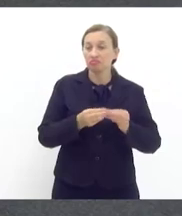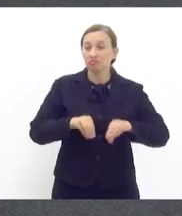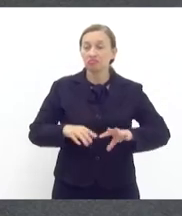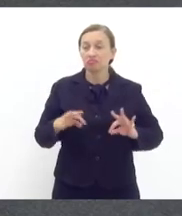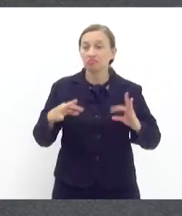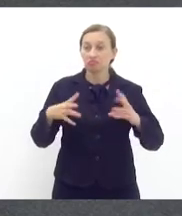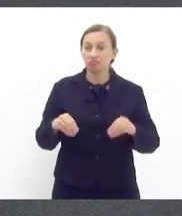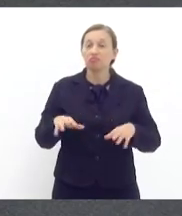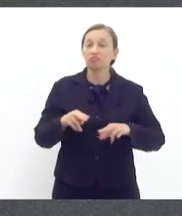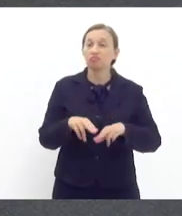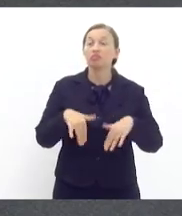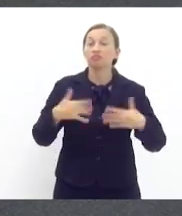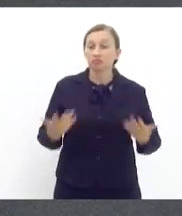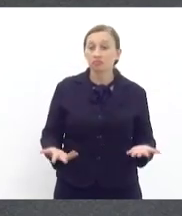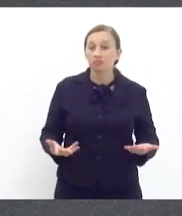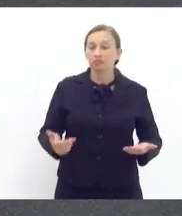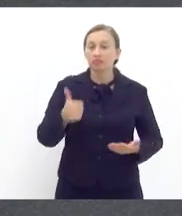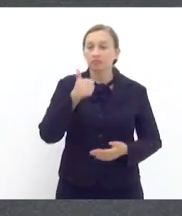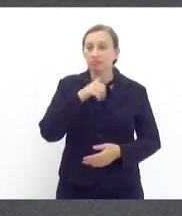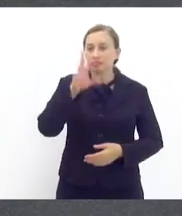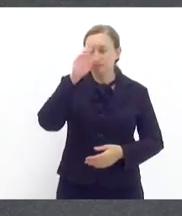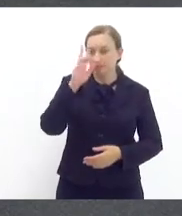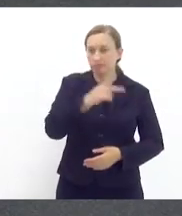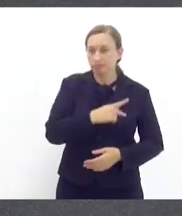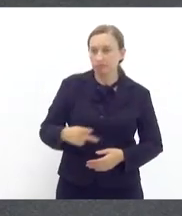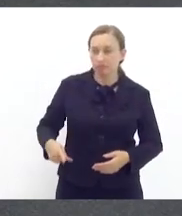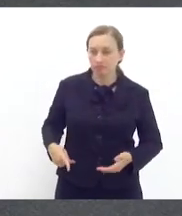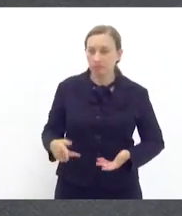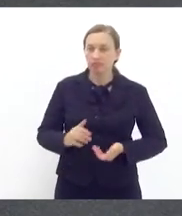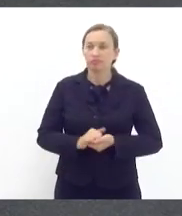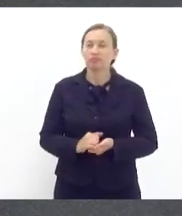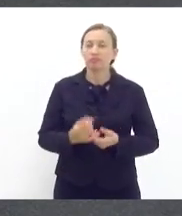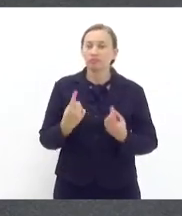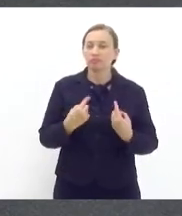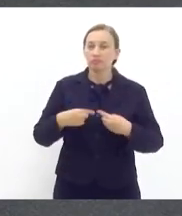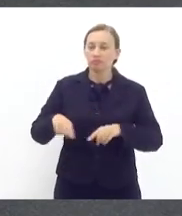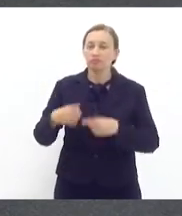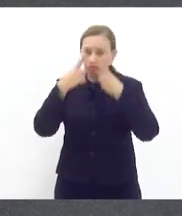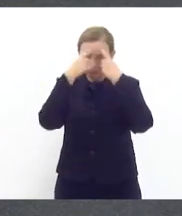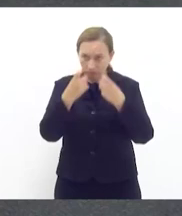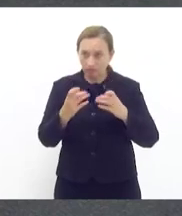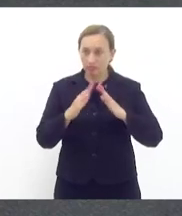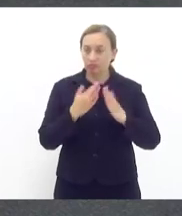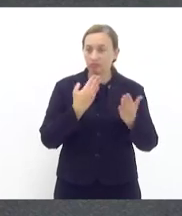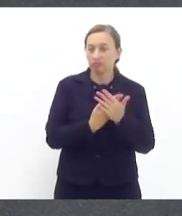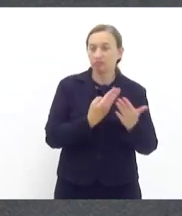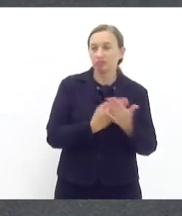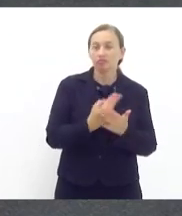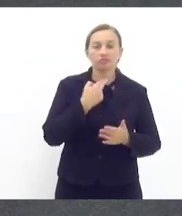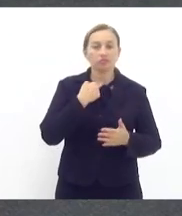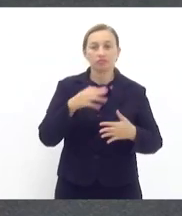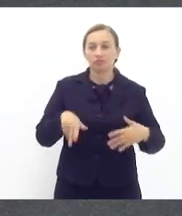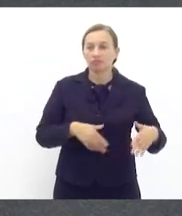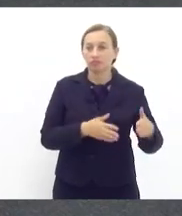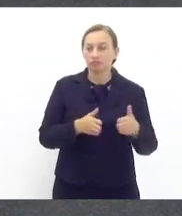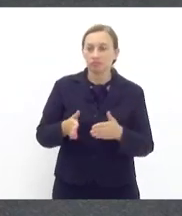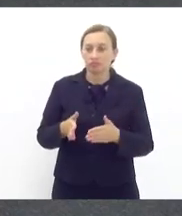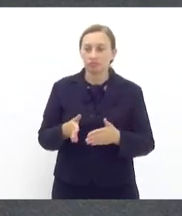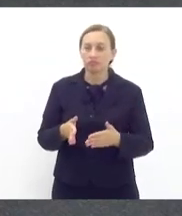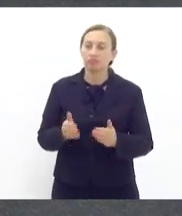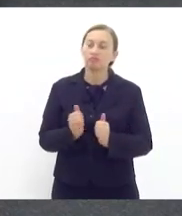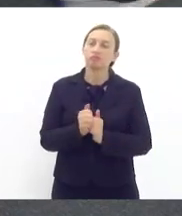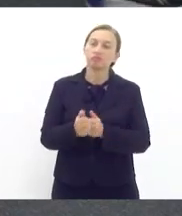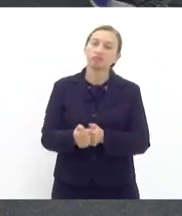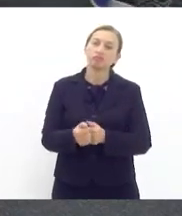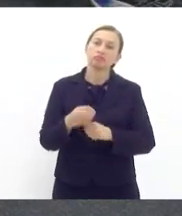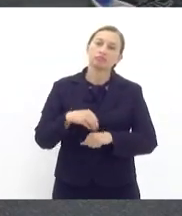então presidenta o combate à violência nas escolas não pode seguir esse caminho proposto pela indicação